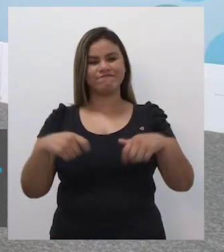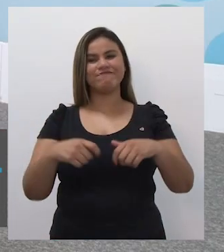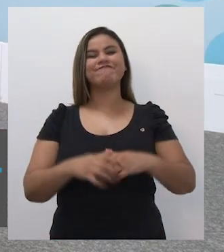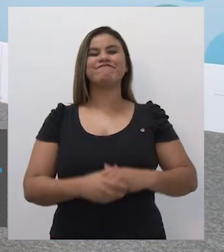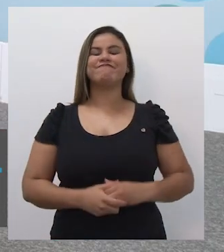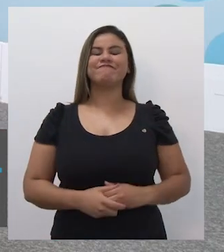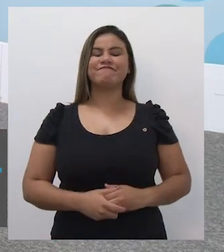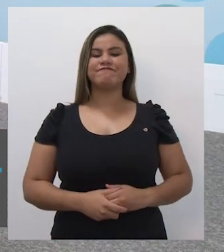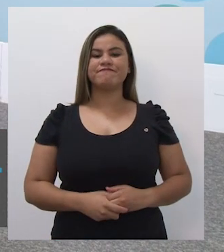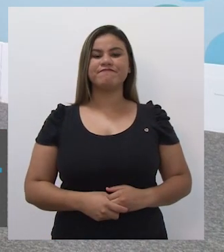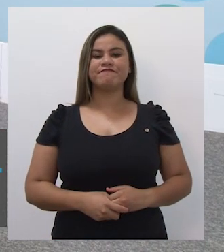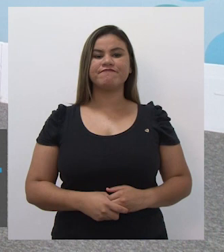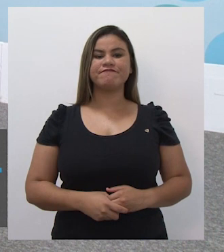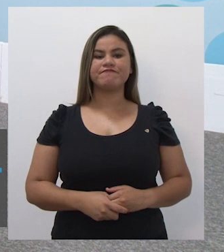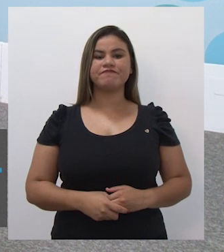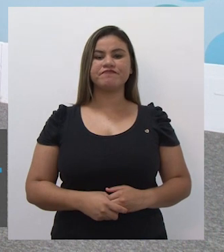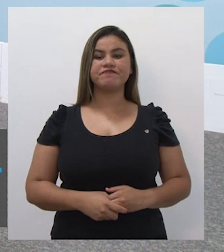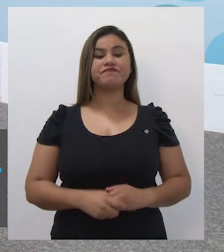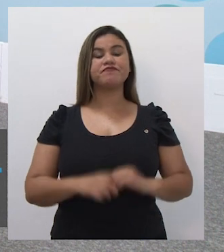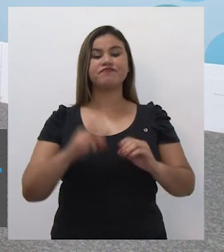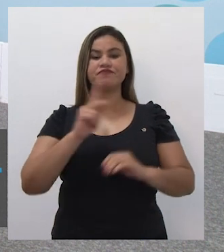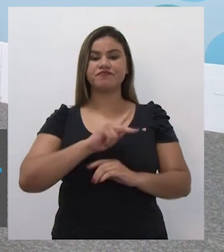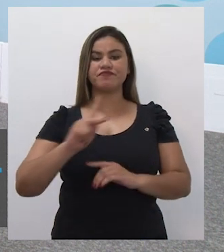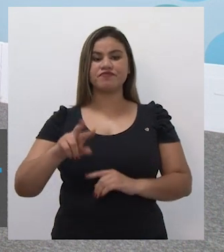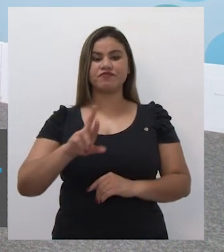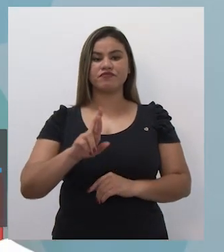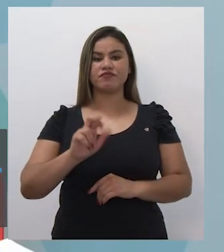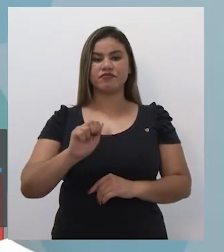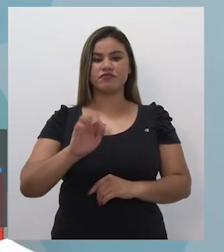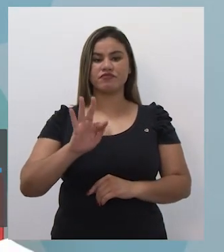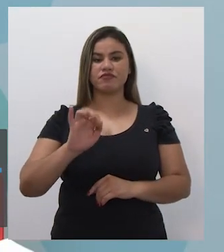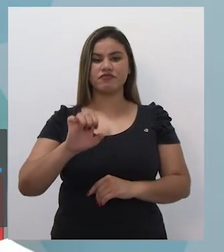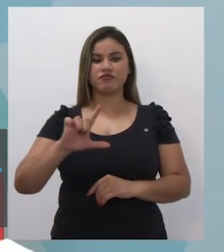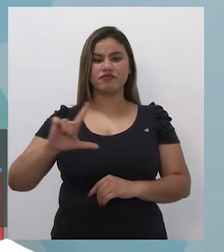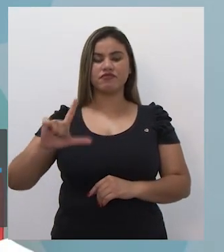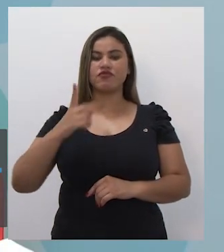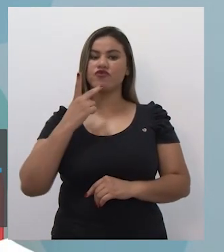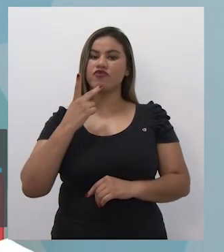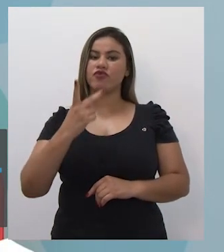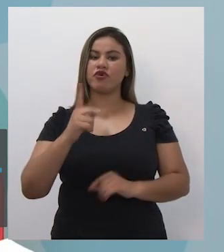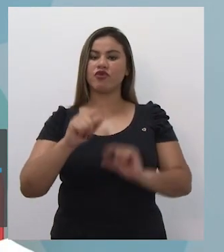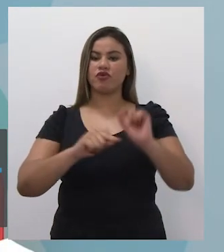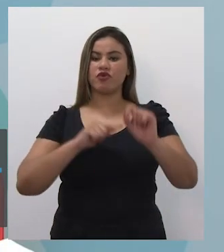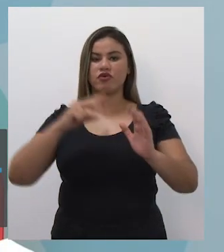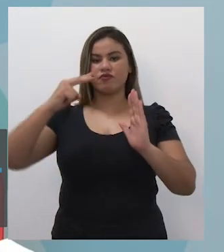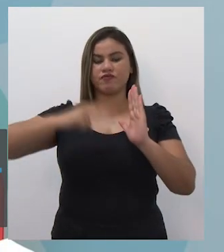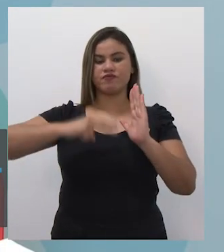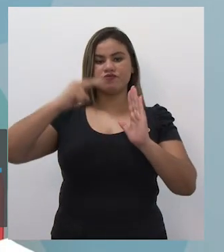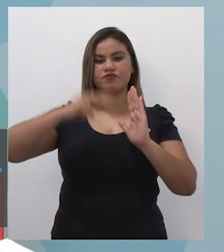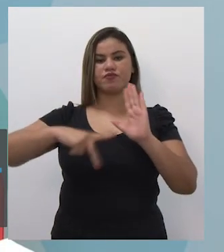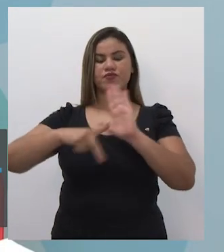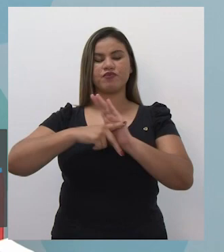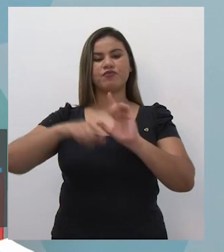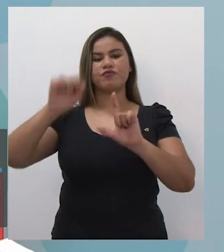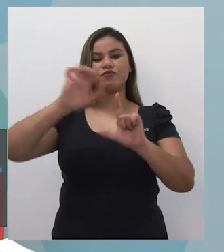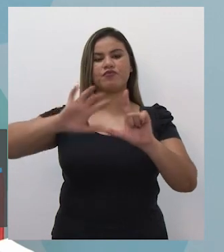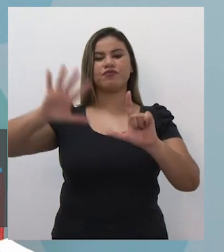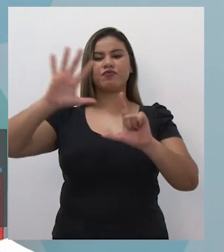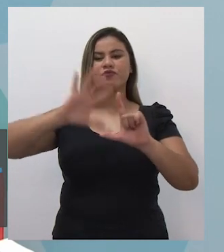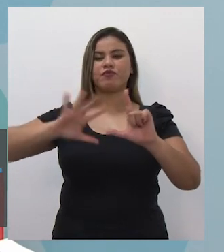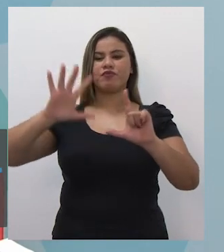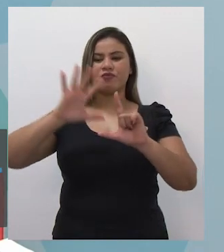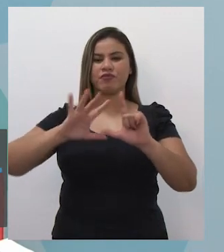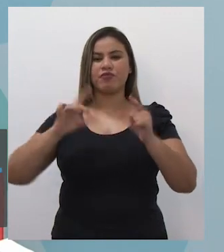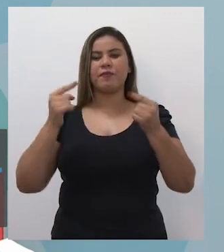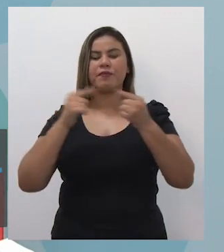tratado. Então, como contribuição, o professor Rafael, ele fala da leitura crítica de imagens, né, e a construção de um